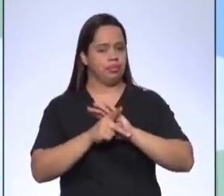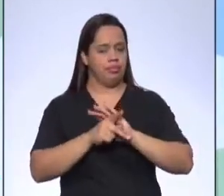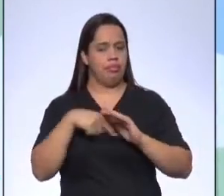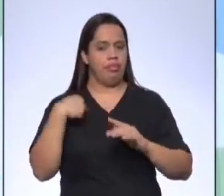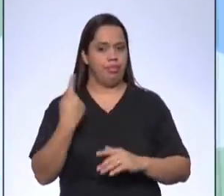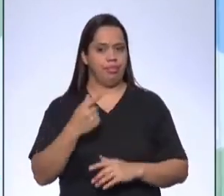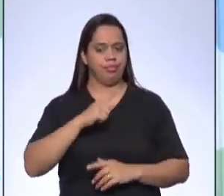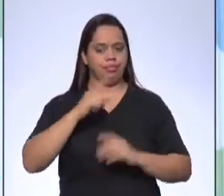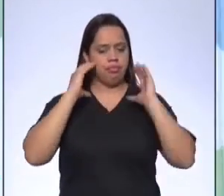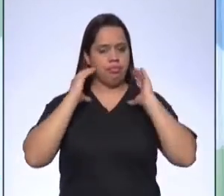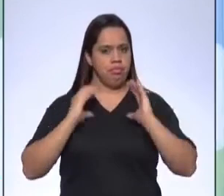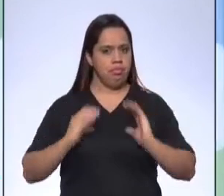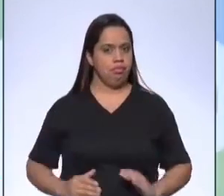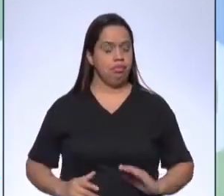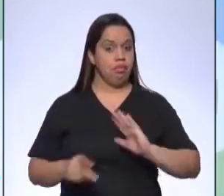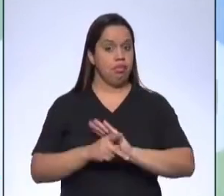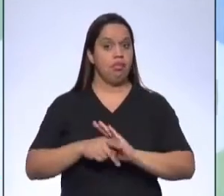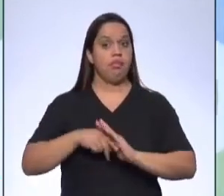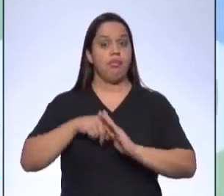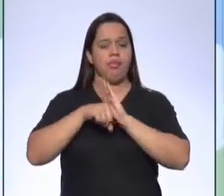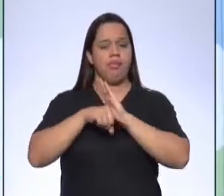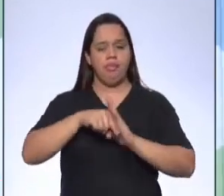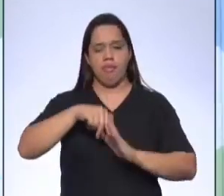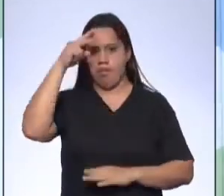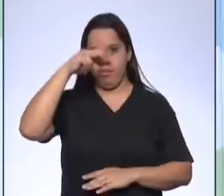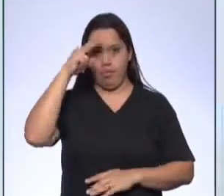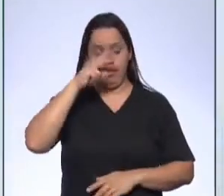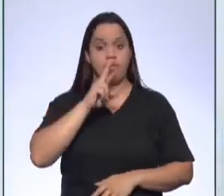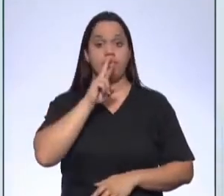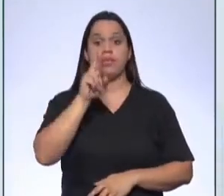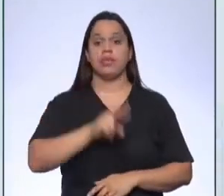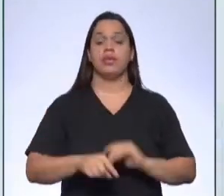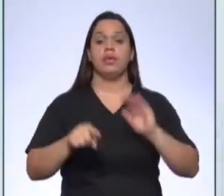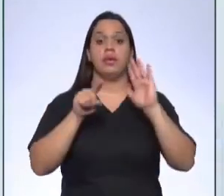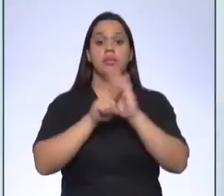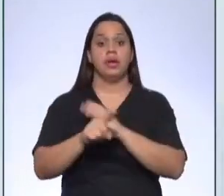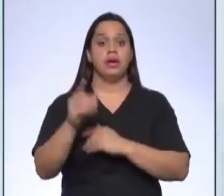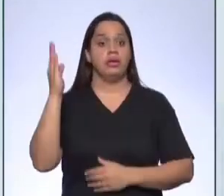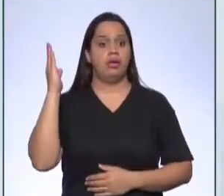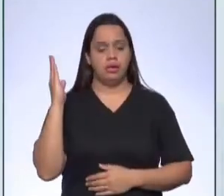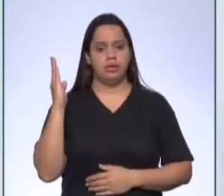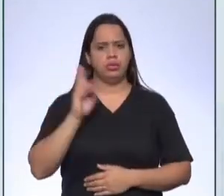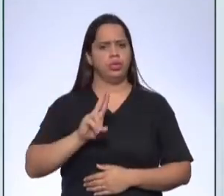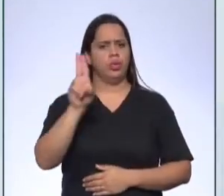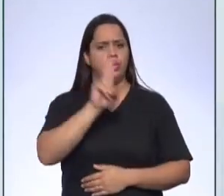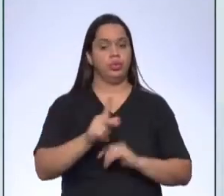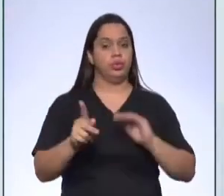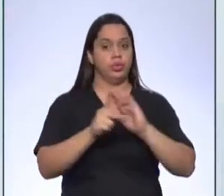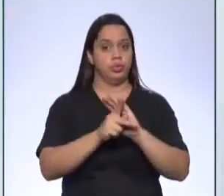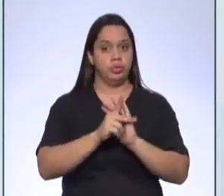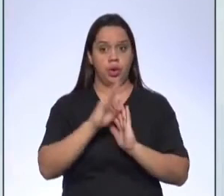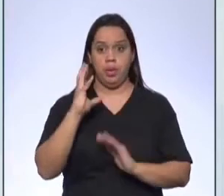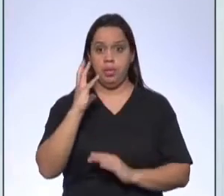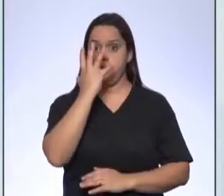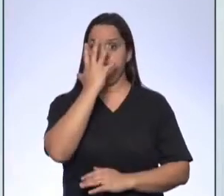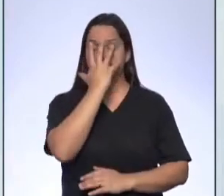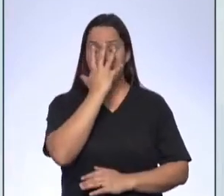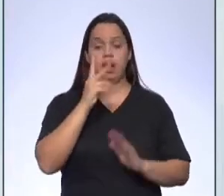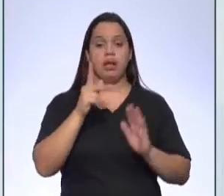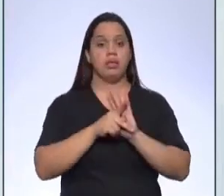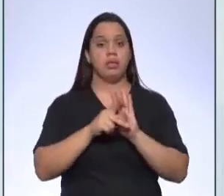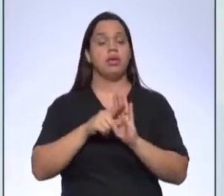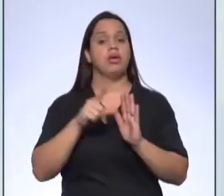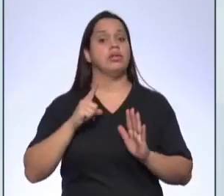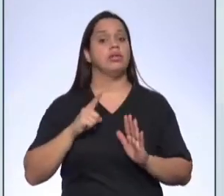nós iremos responder essa questão. O uso das máscaras possui um valor